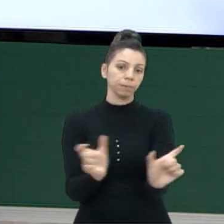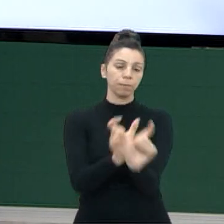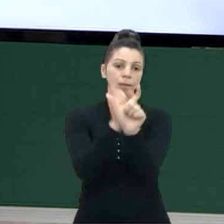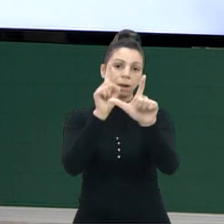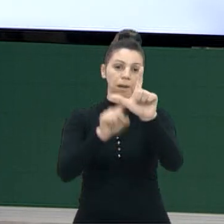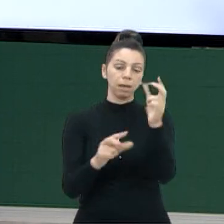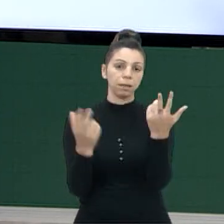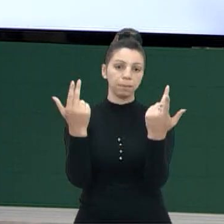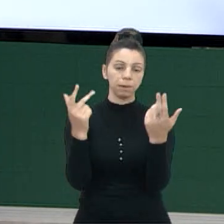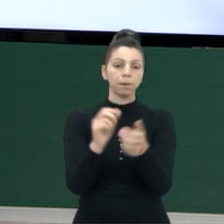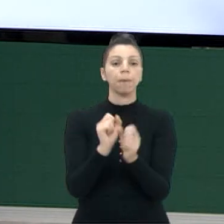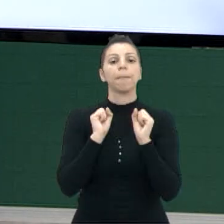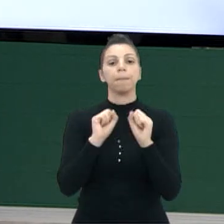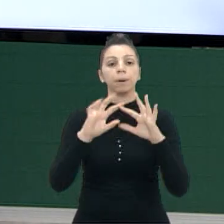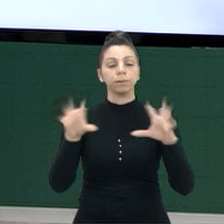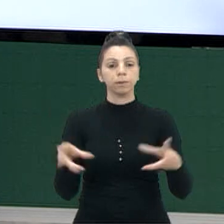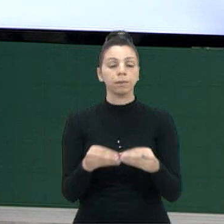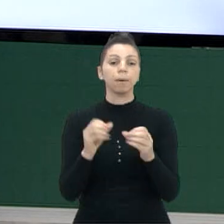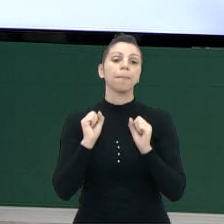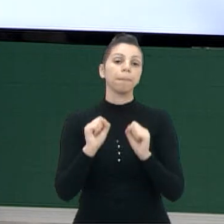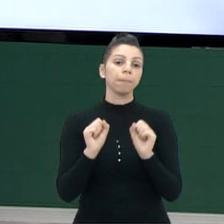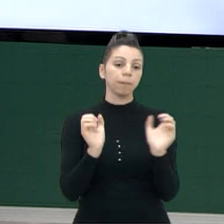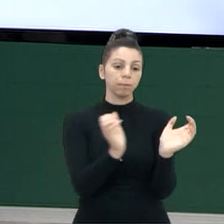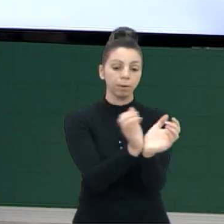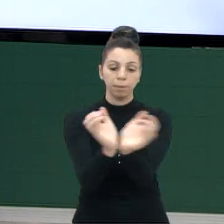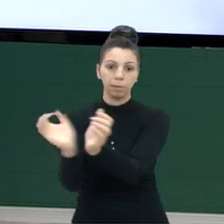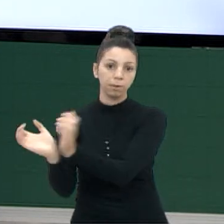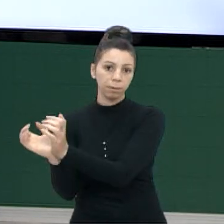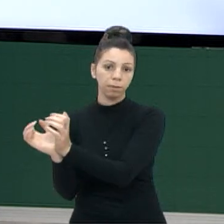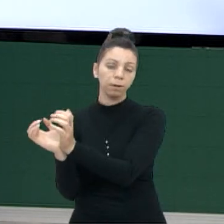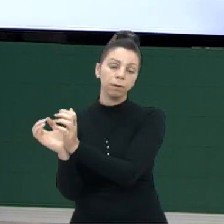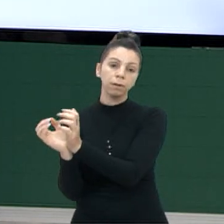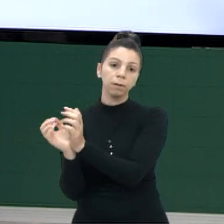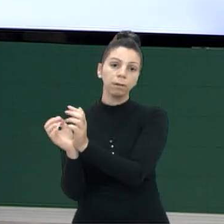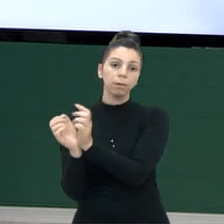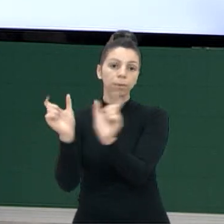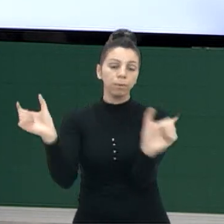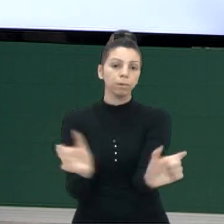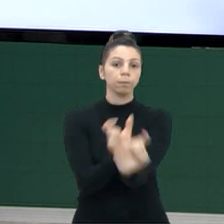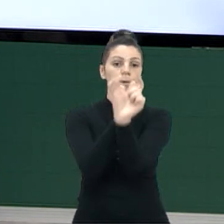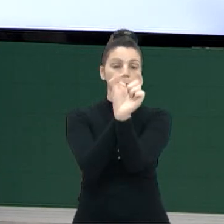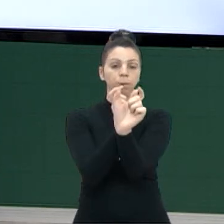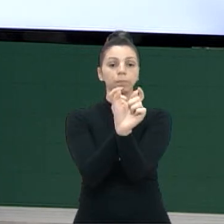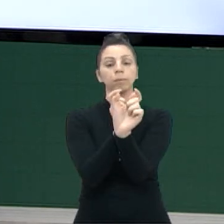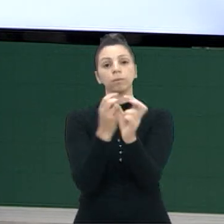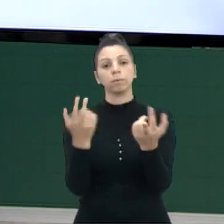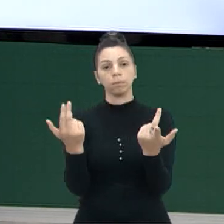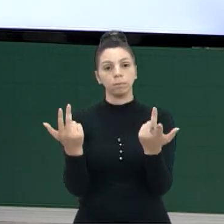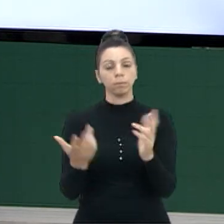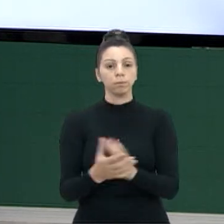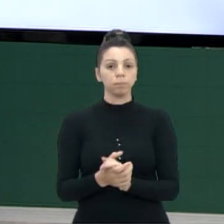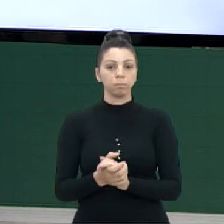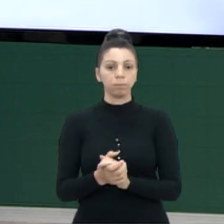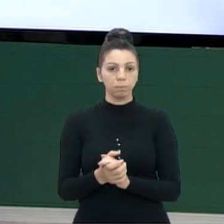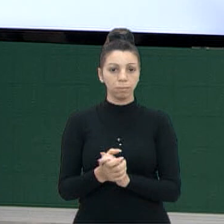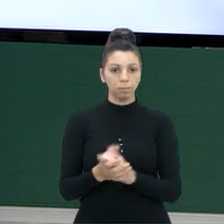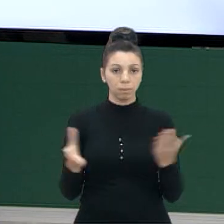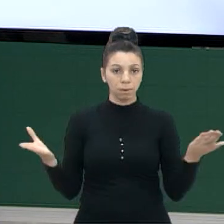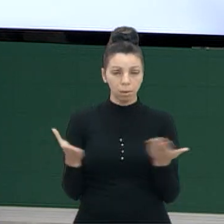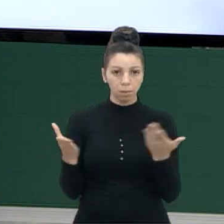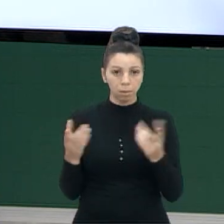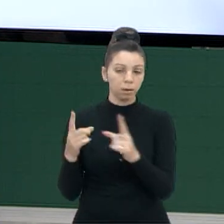reduzidos, o que nós vamos fazer? Nós vamos agrupar os monômios semelhantes, ou seja, nós estamos trabalhando agora com